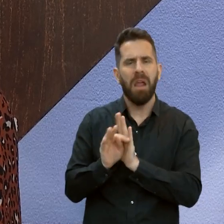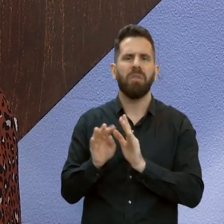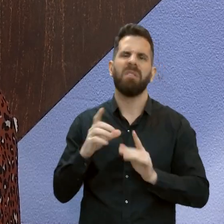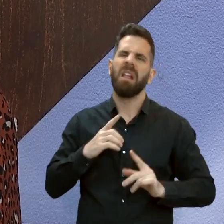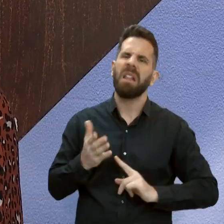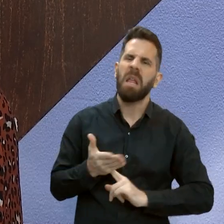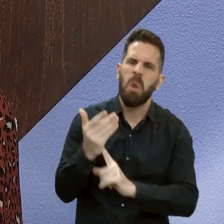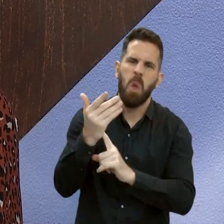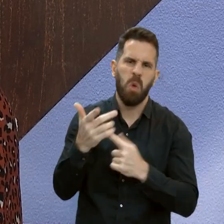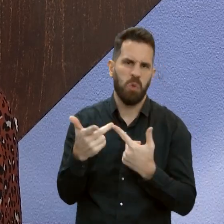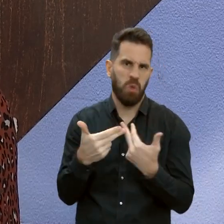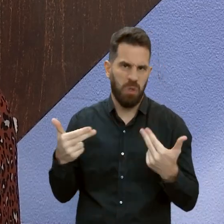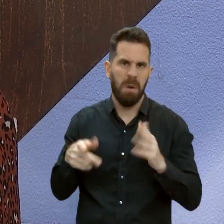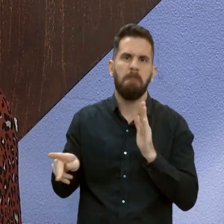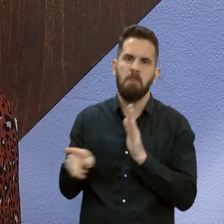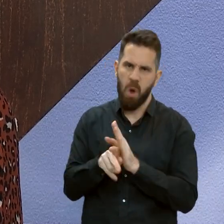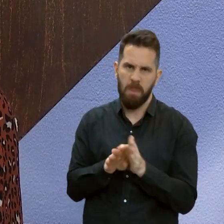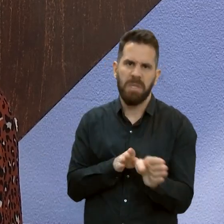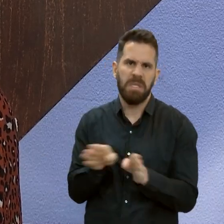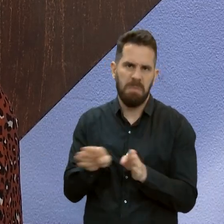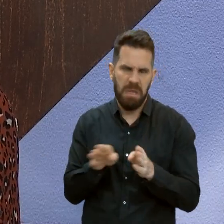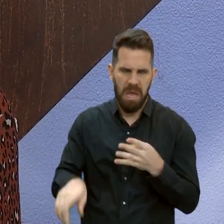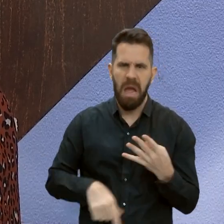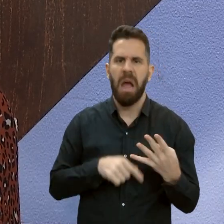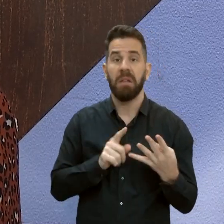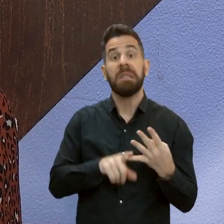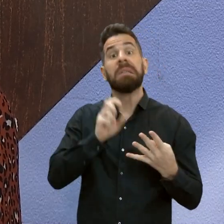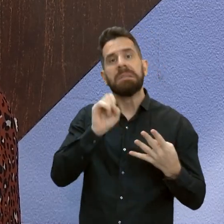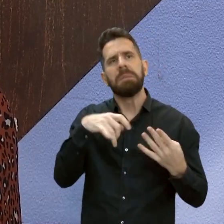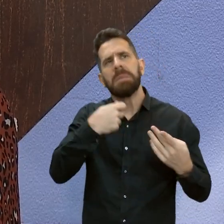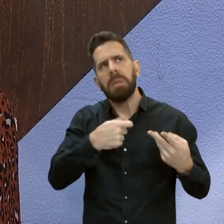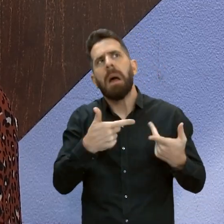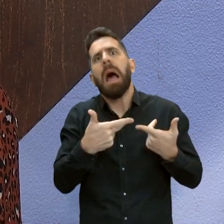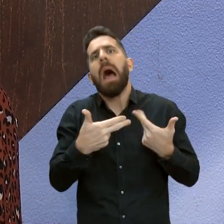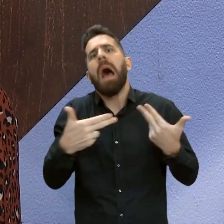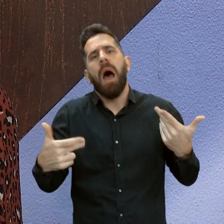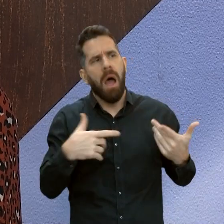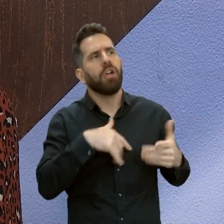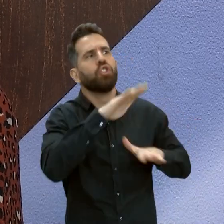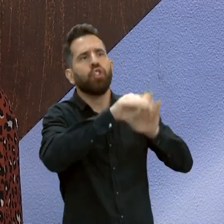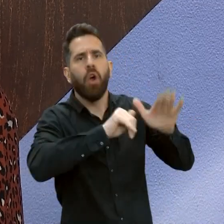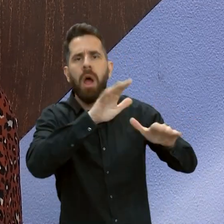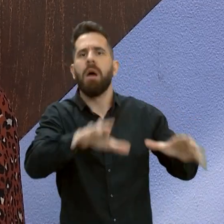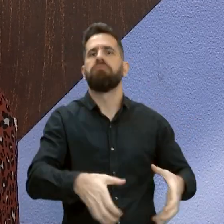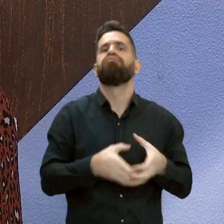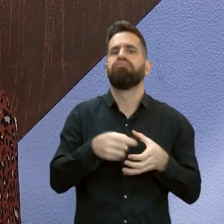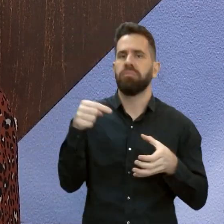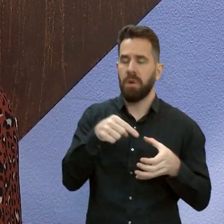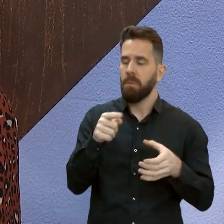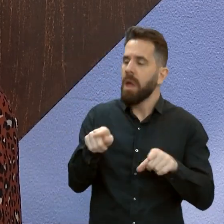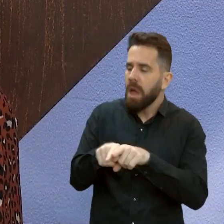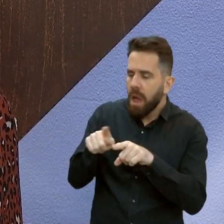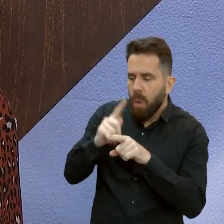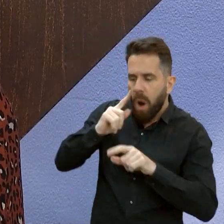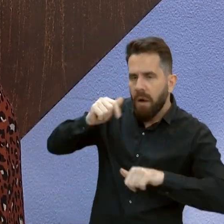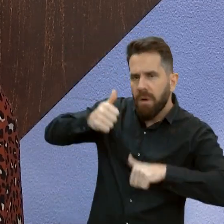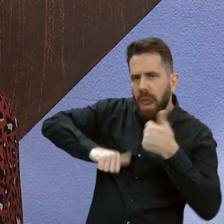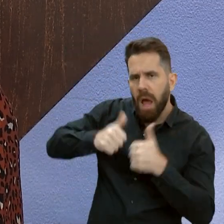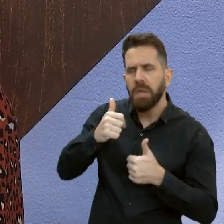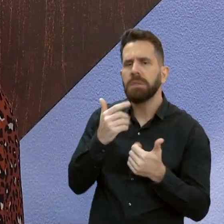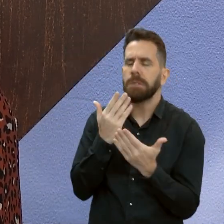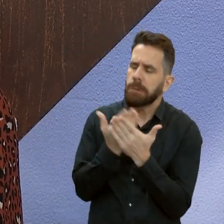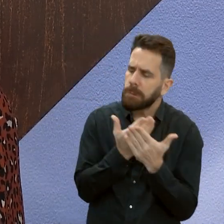alguém mais para aquela condição a gente faz a solicitação. E aí essa equipe ela faz